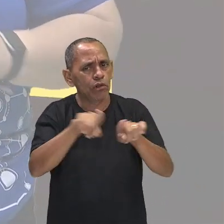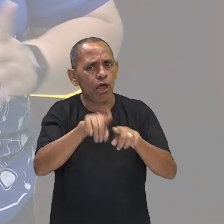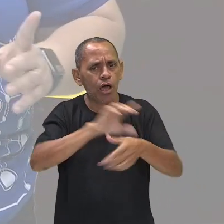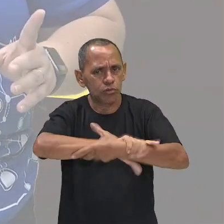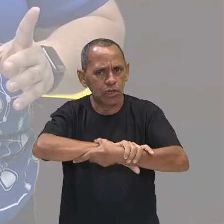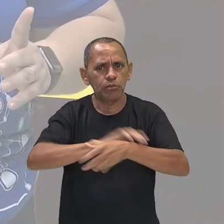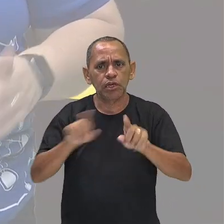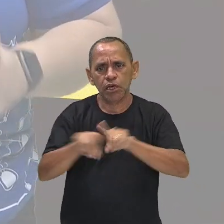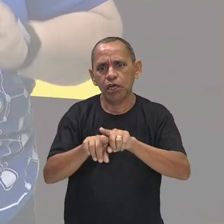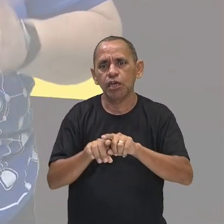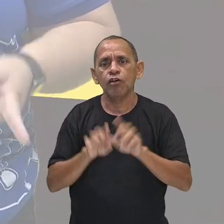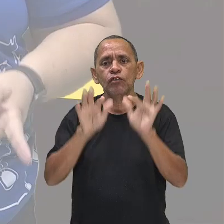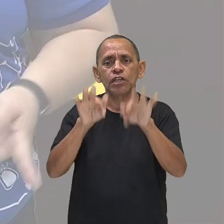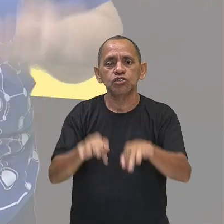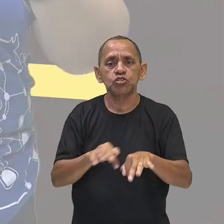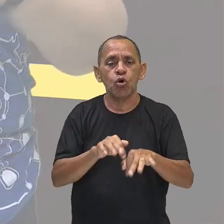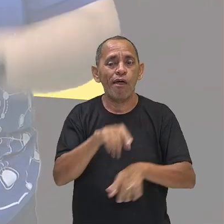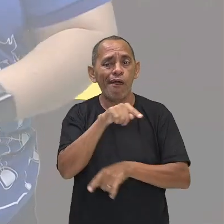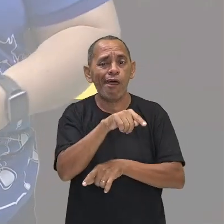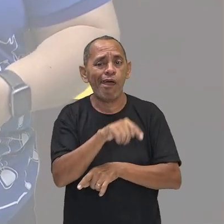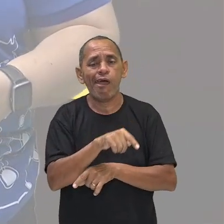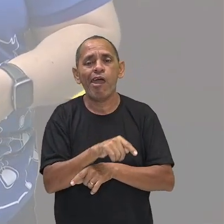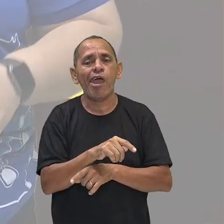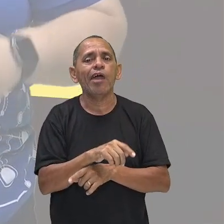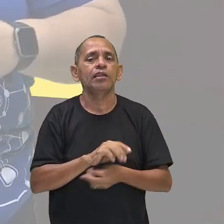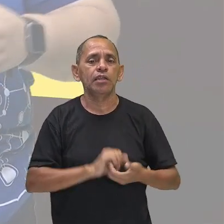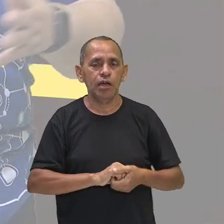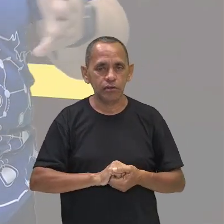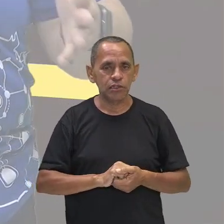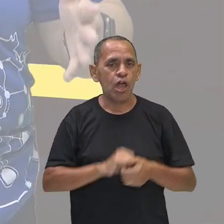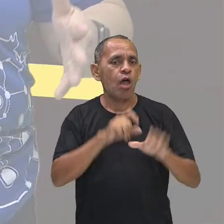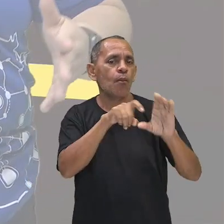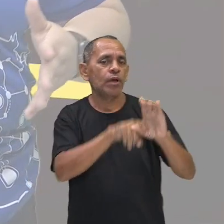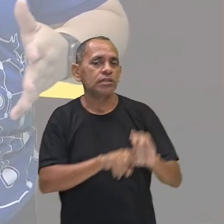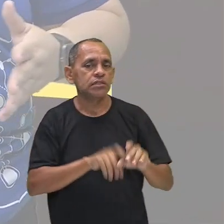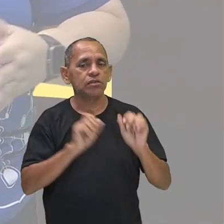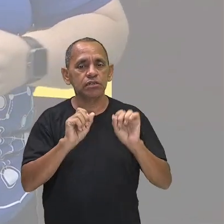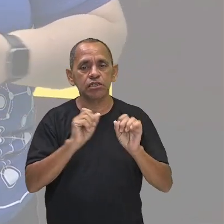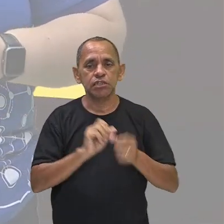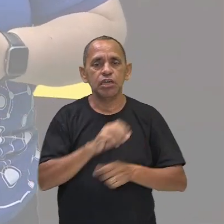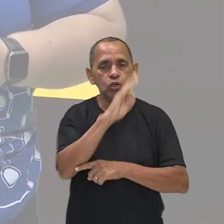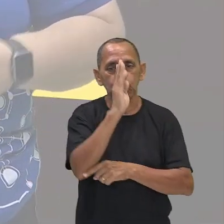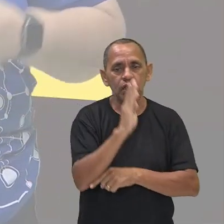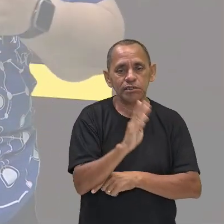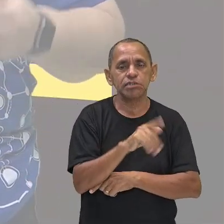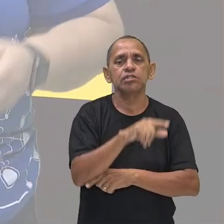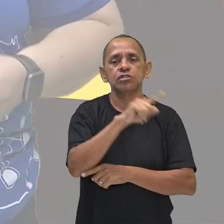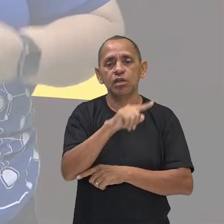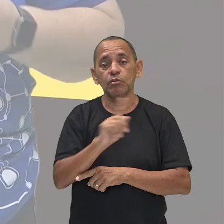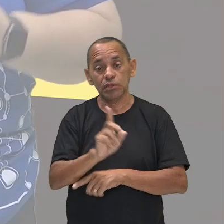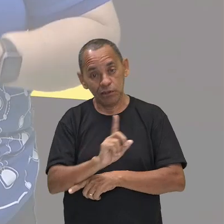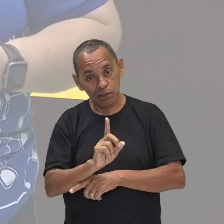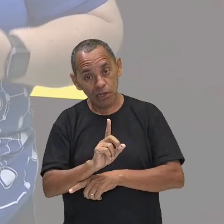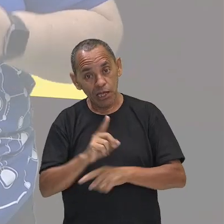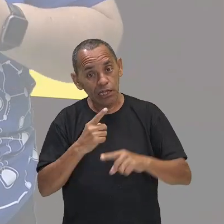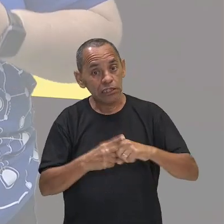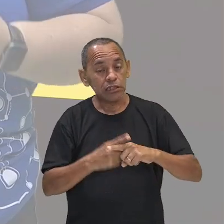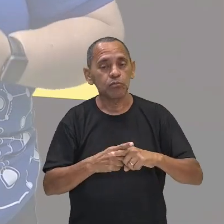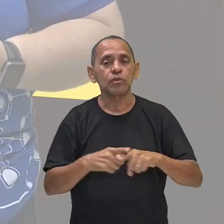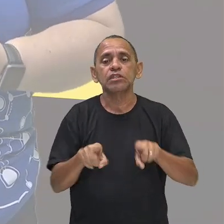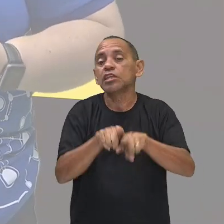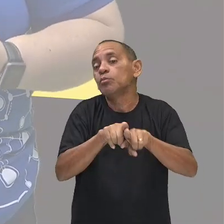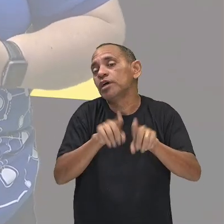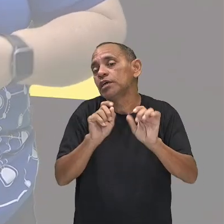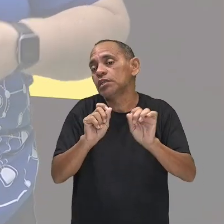Cisplatina não pertenceria nem ao Brasil, nem à Argentina. Seria criado, então, um país independente, a República Oriental